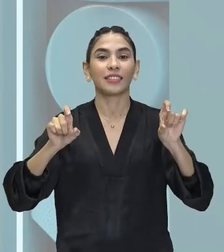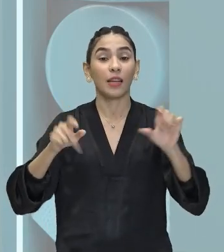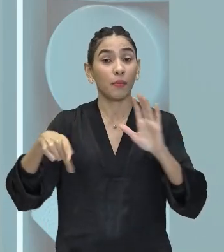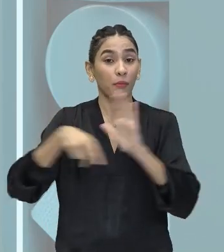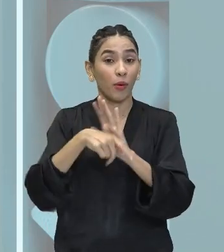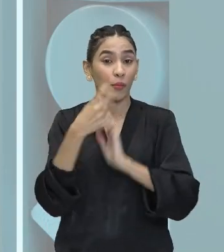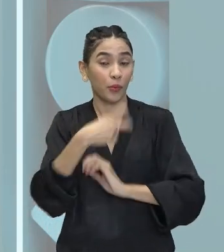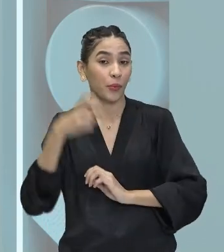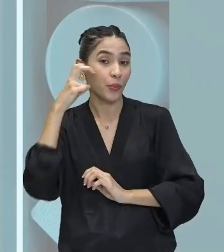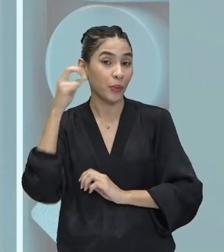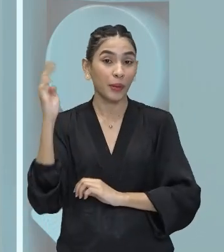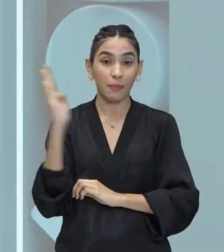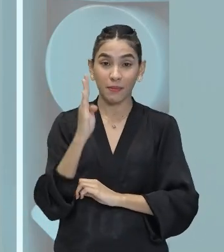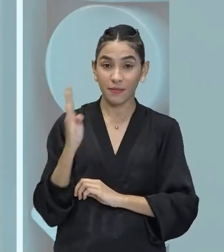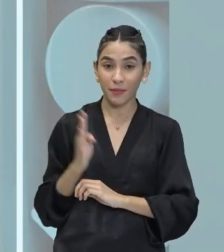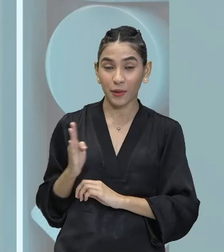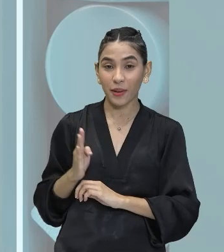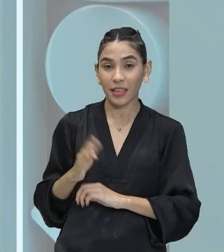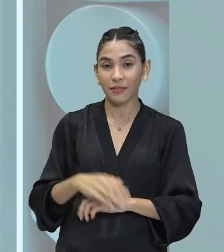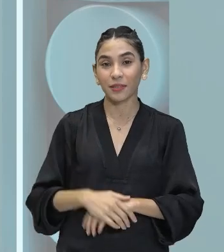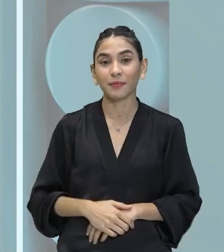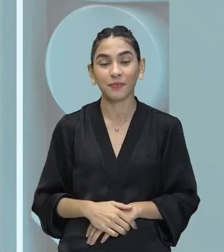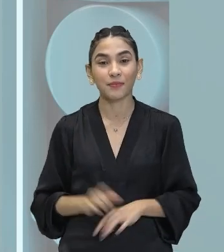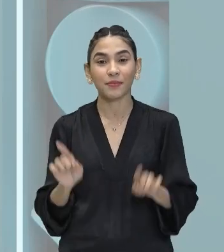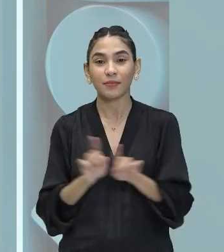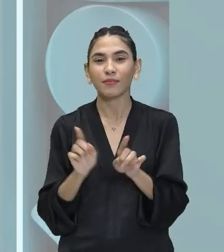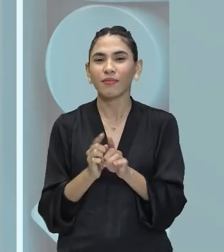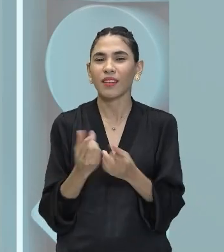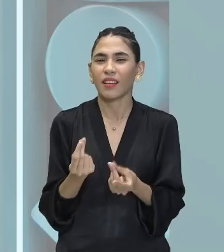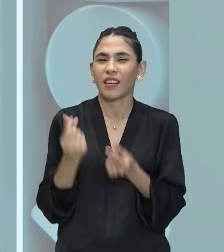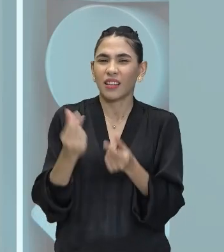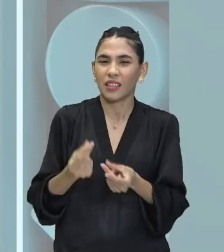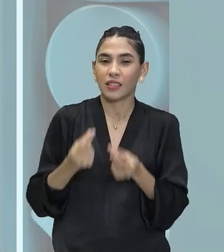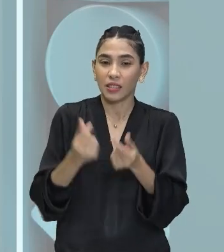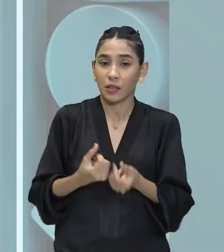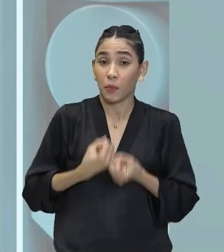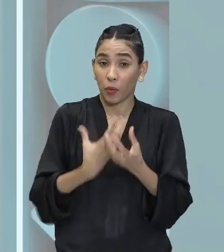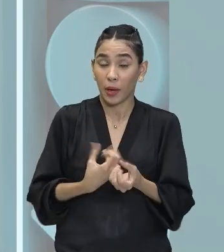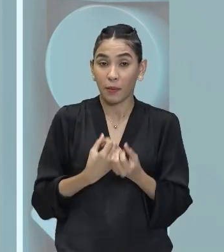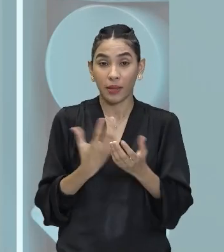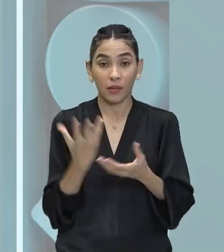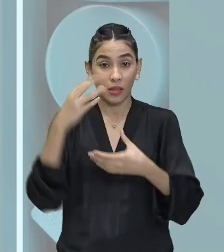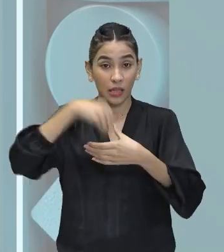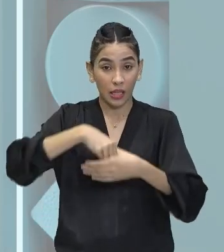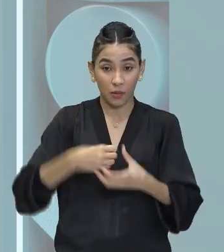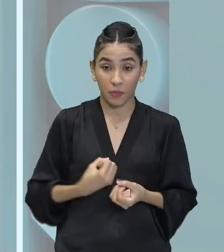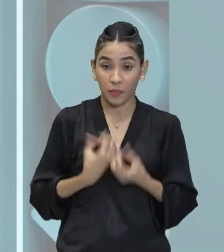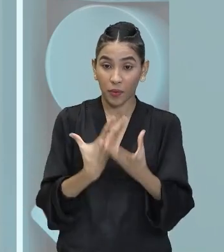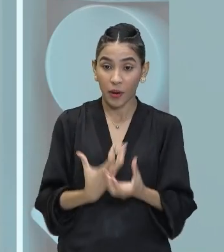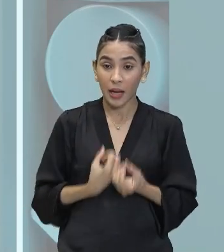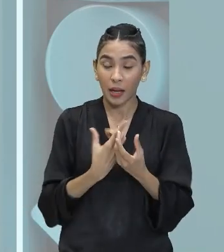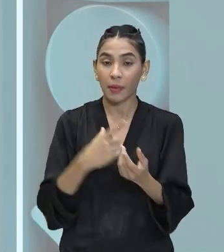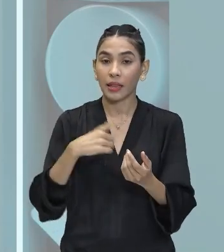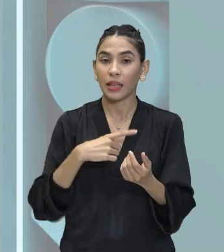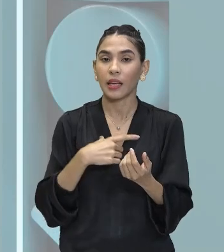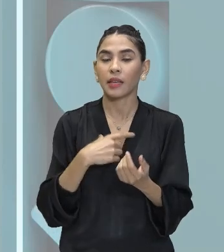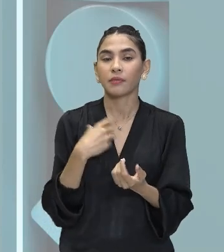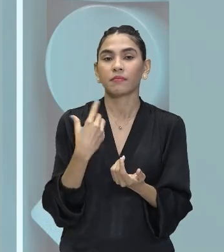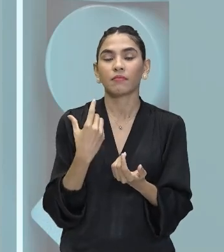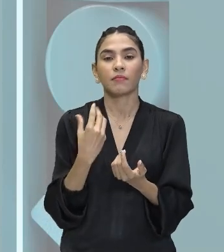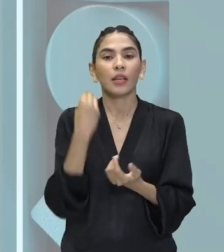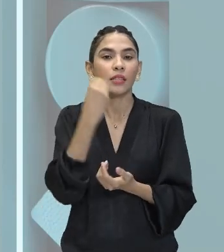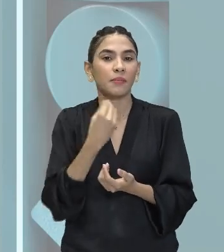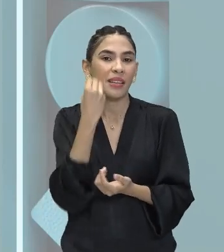cultura brasileira, ela é aí repetida em cantigas. E nesse poema há aí relatos de que